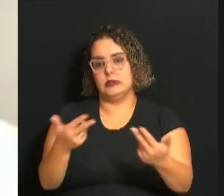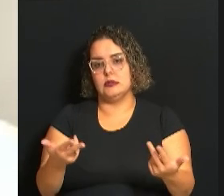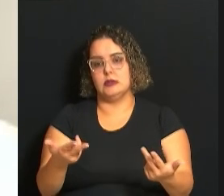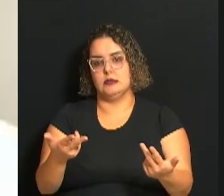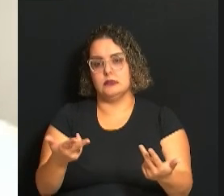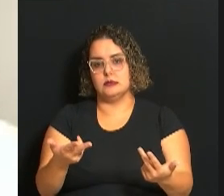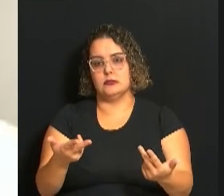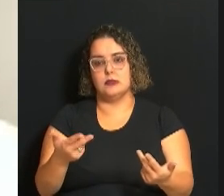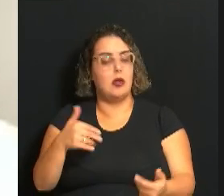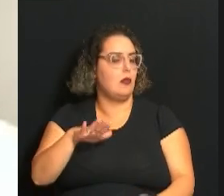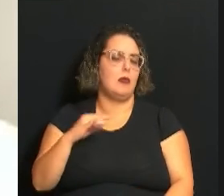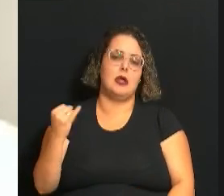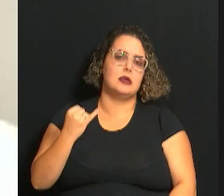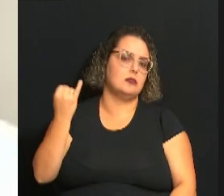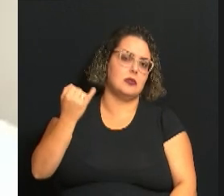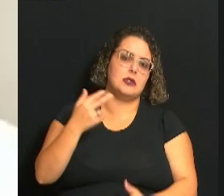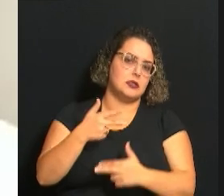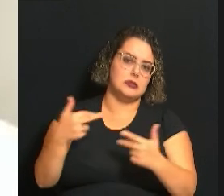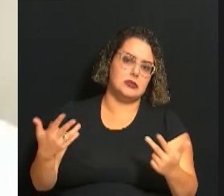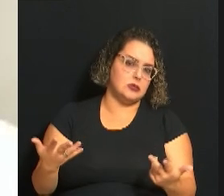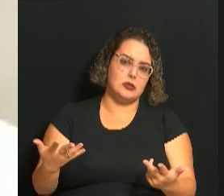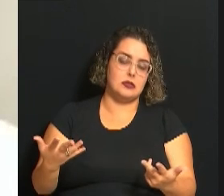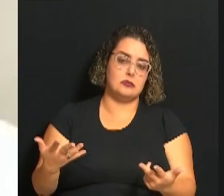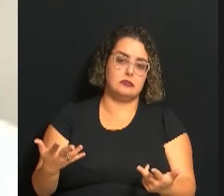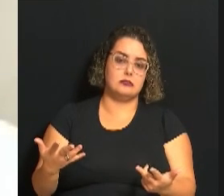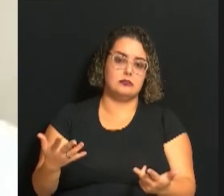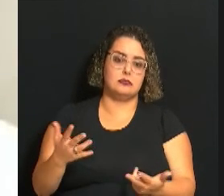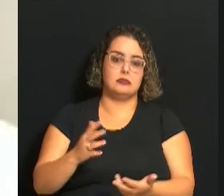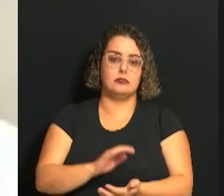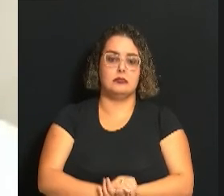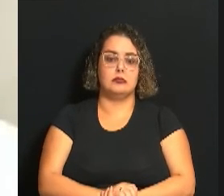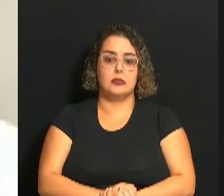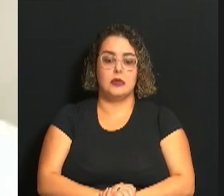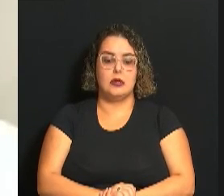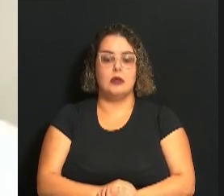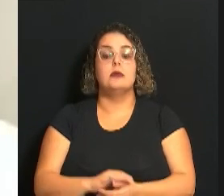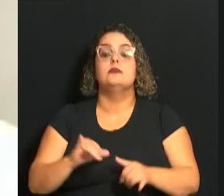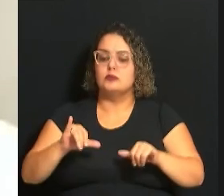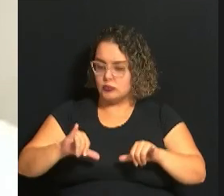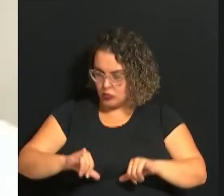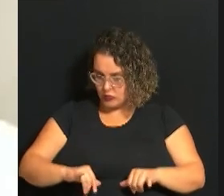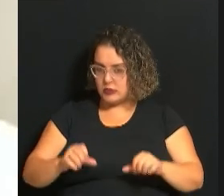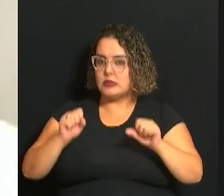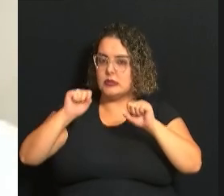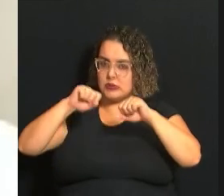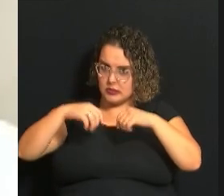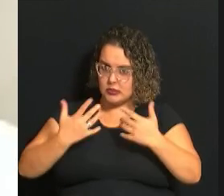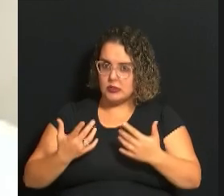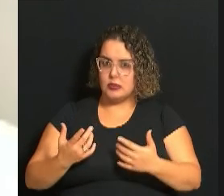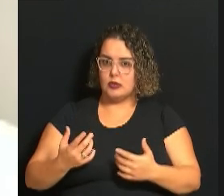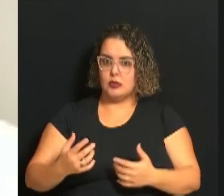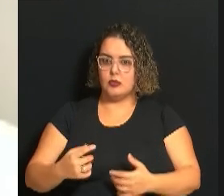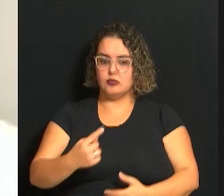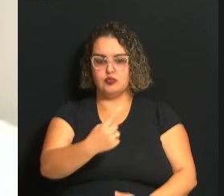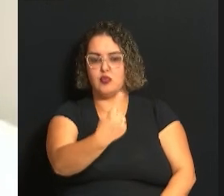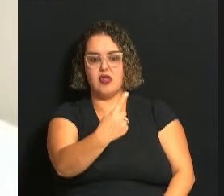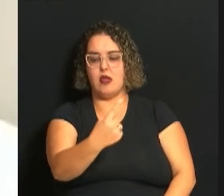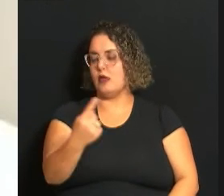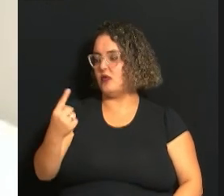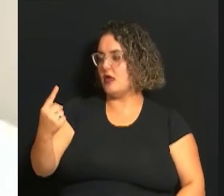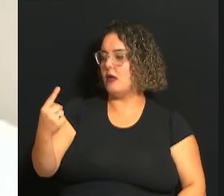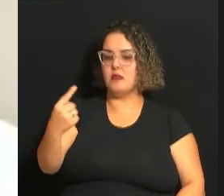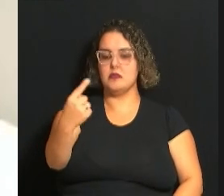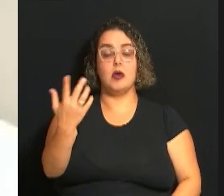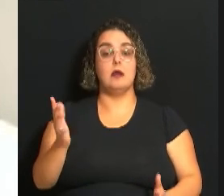mais importante, acho que é isso. Eu não me baqueei, sim, por os nãos que eu tomei, mas eu levantei mais uma